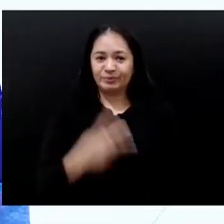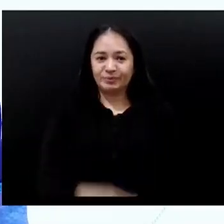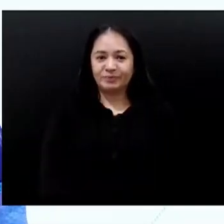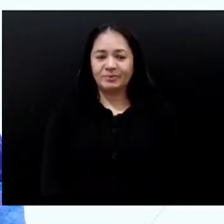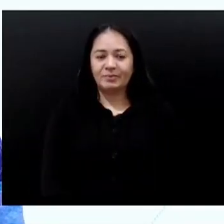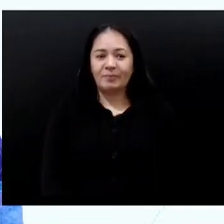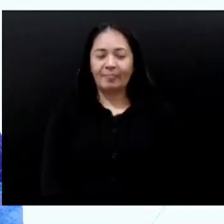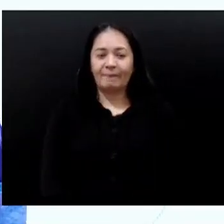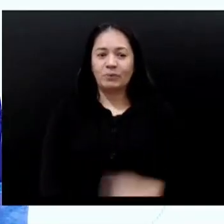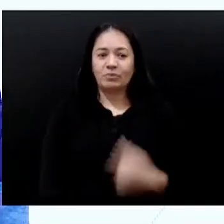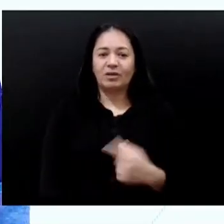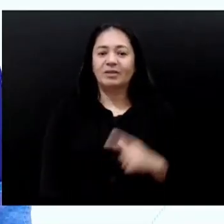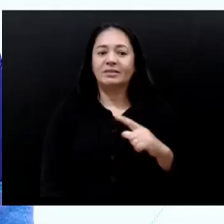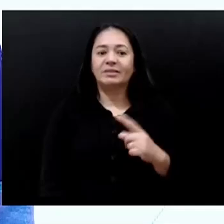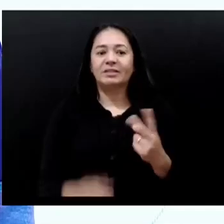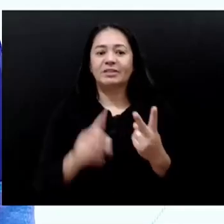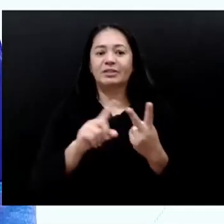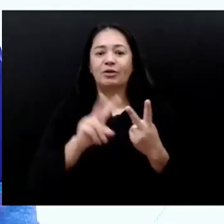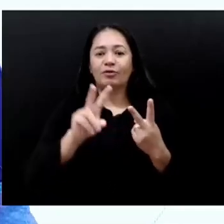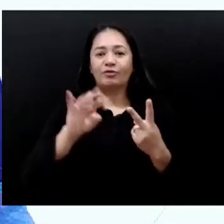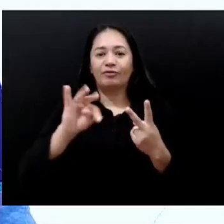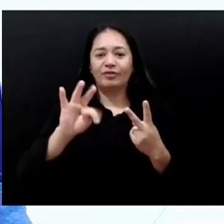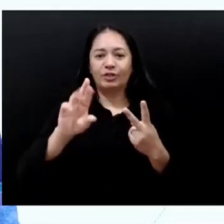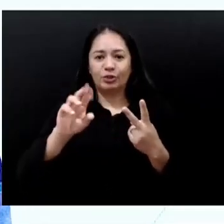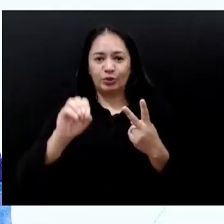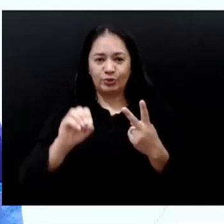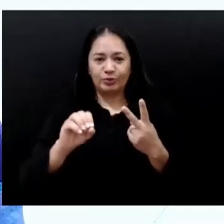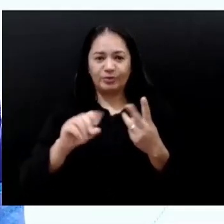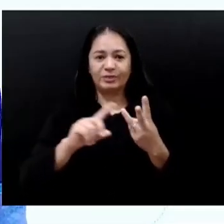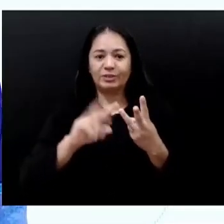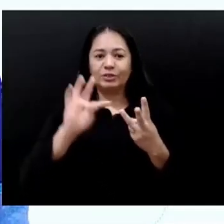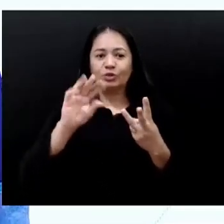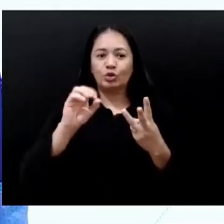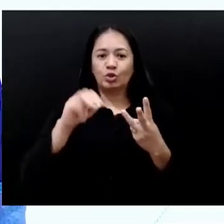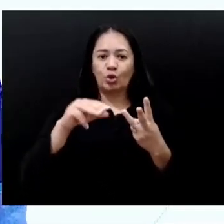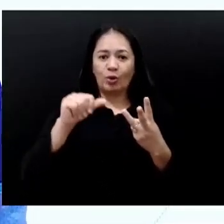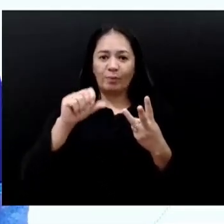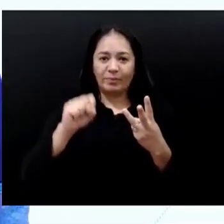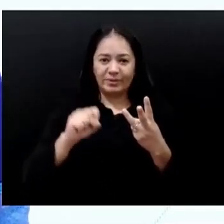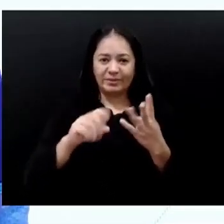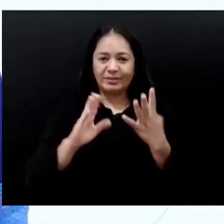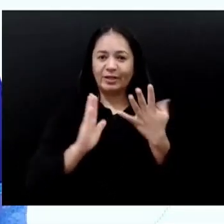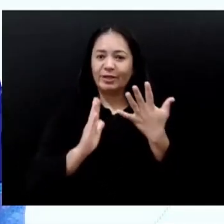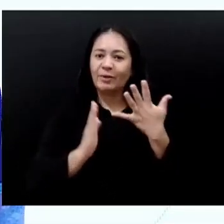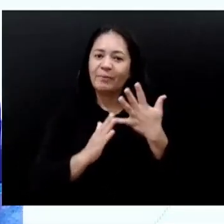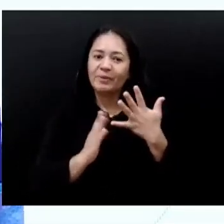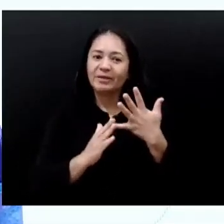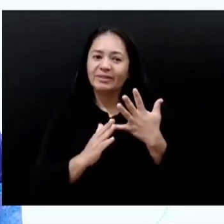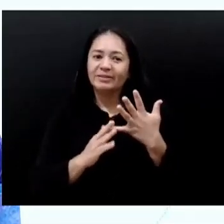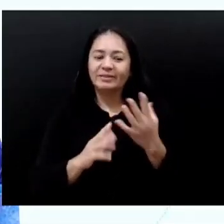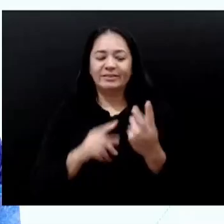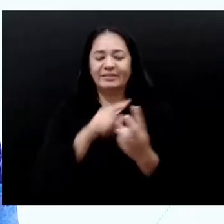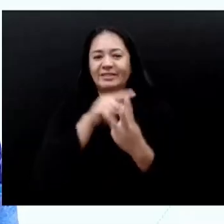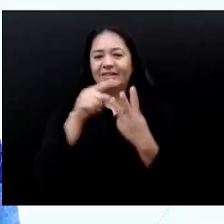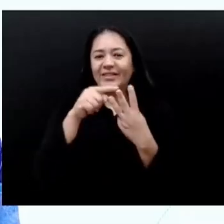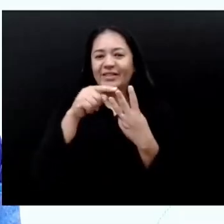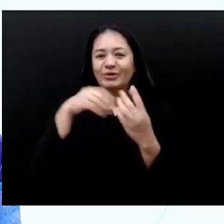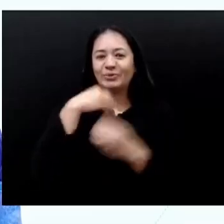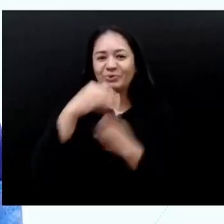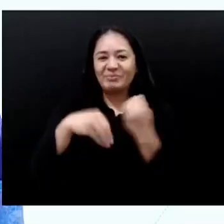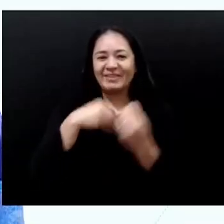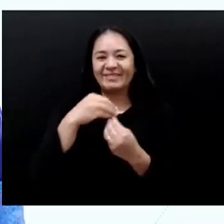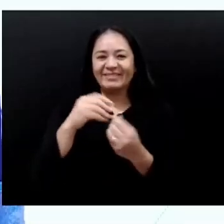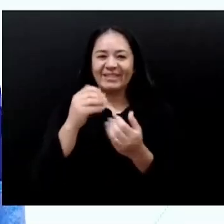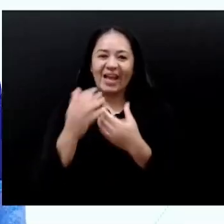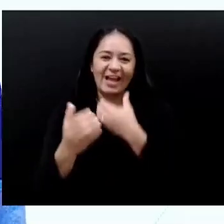o Vitor, que é o mais velho, e o Thomas, que é o mais novo. O Arthur é aquele filho sanduíche do meio, que acha que